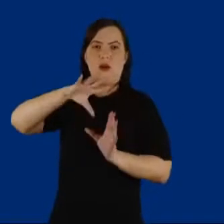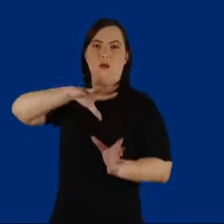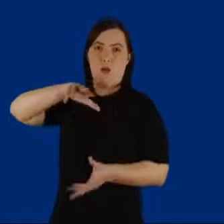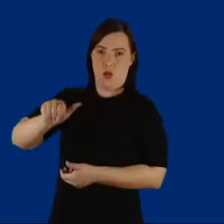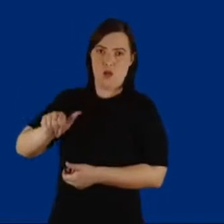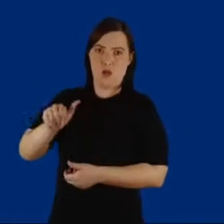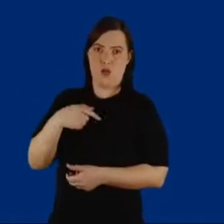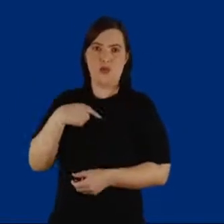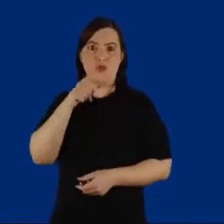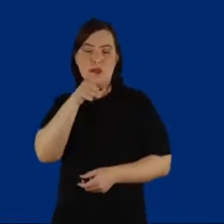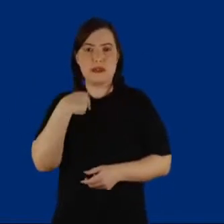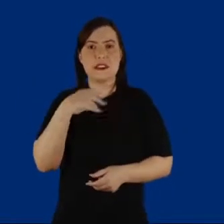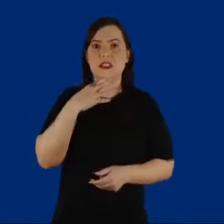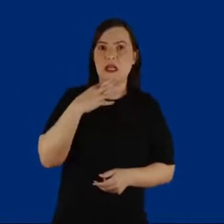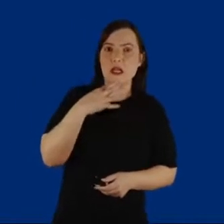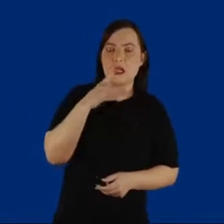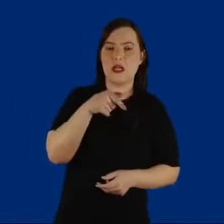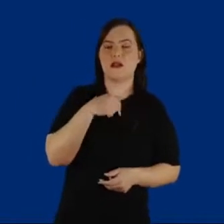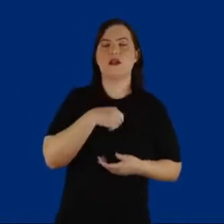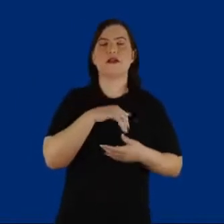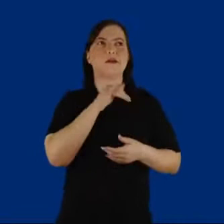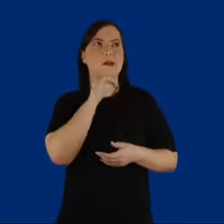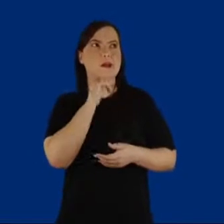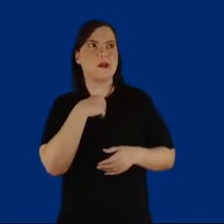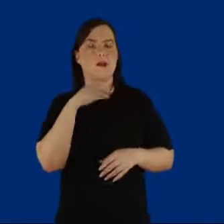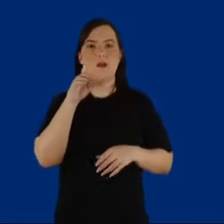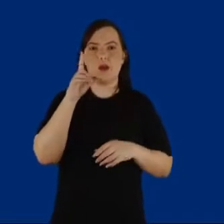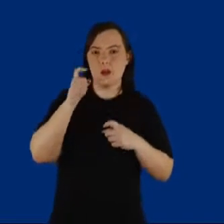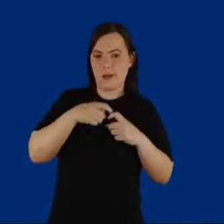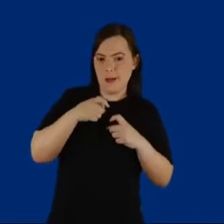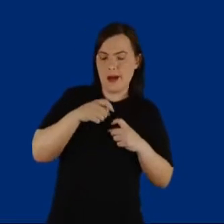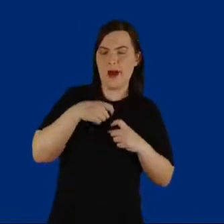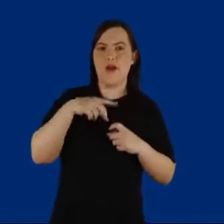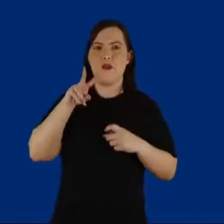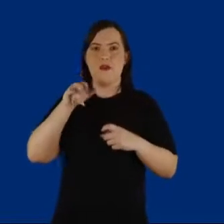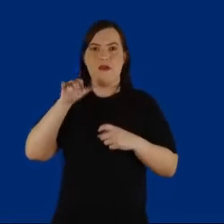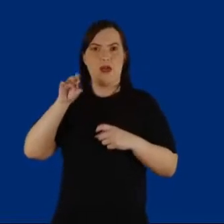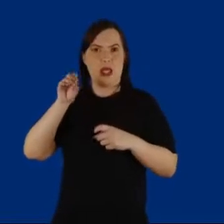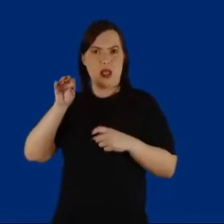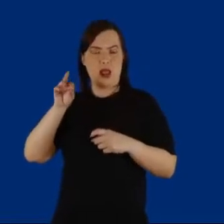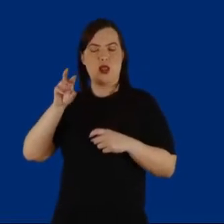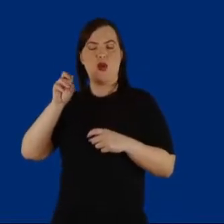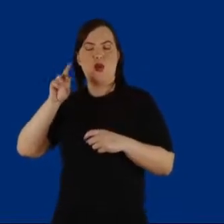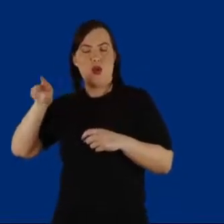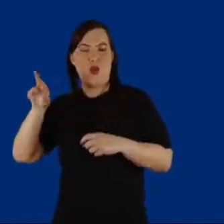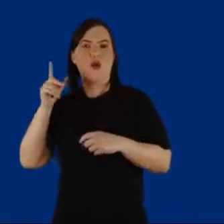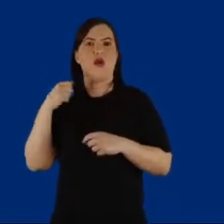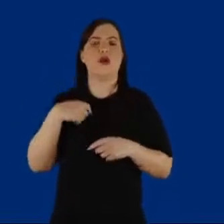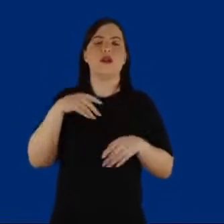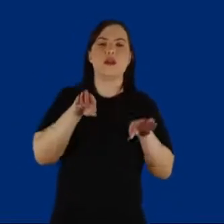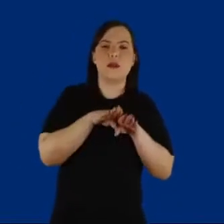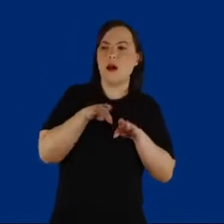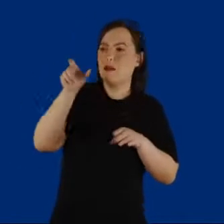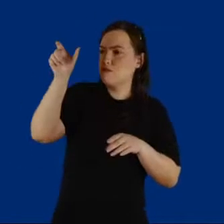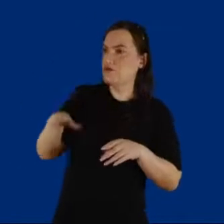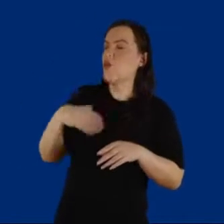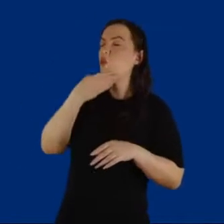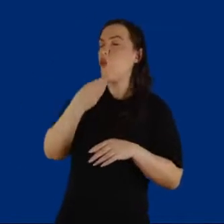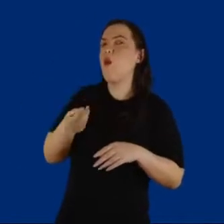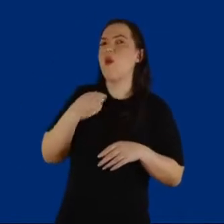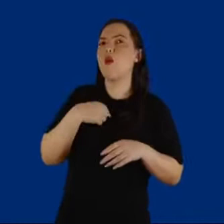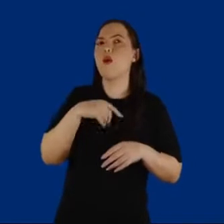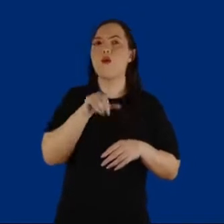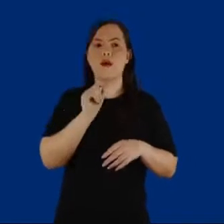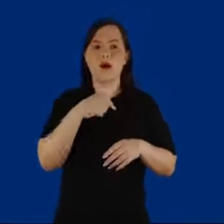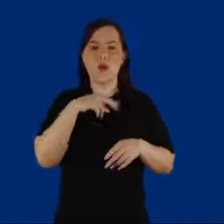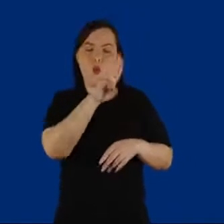Você já conheceu o Dr. Vitor Cordias? Ele é realmente uma pessoa